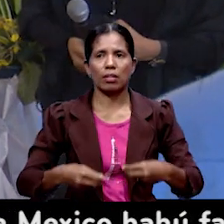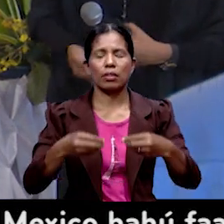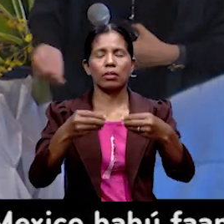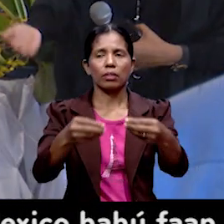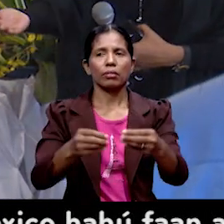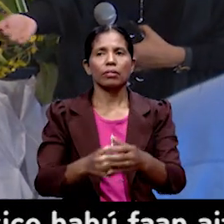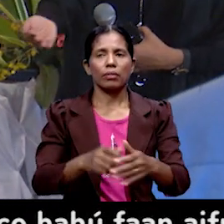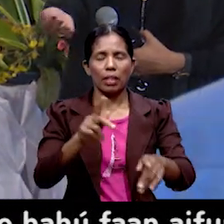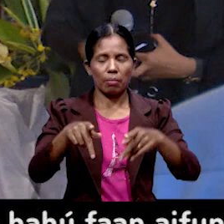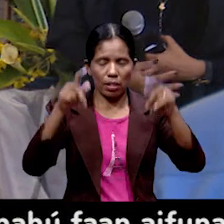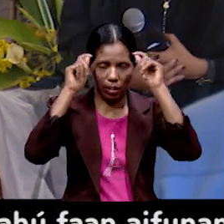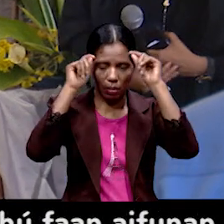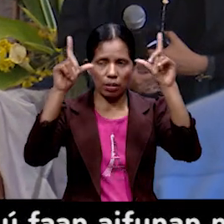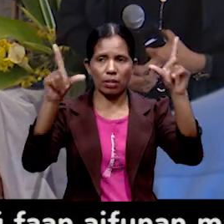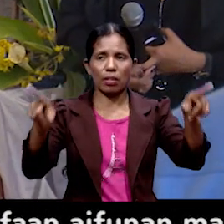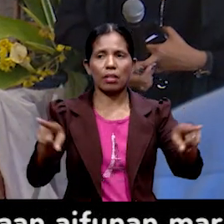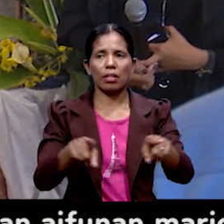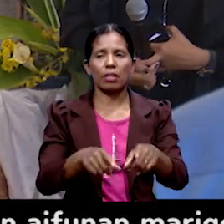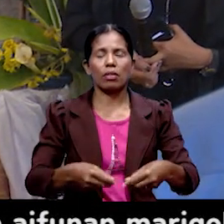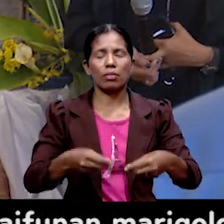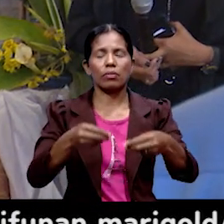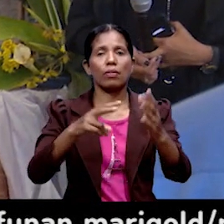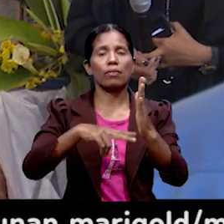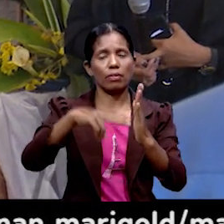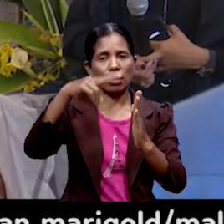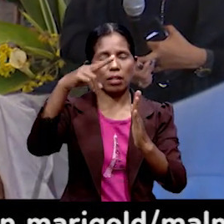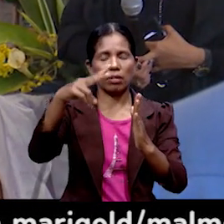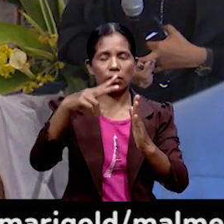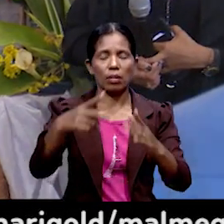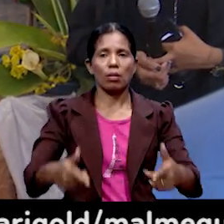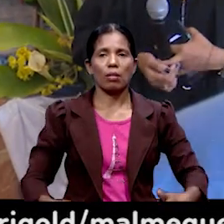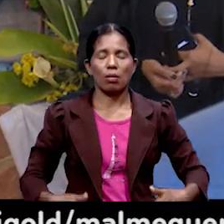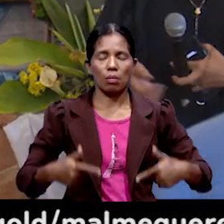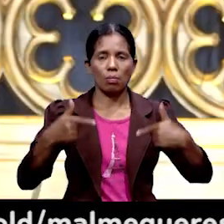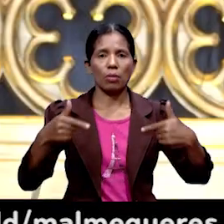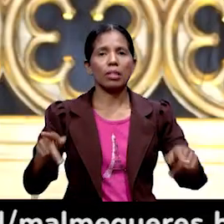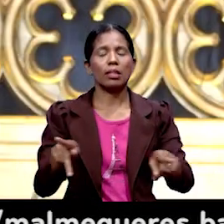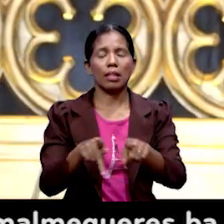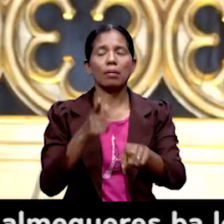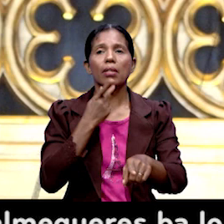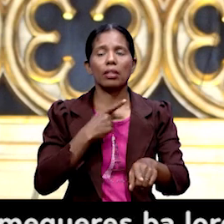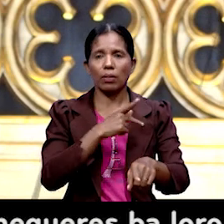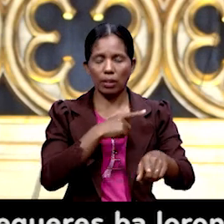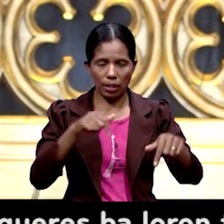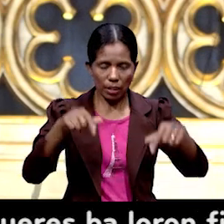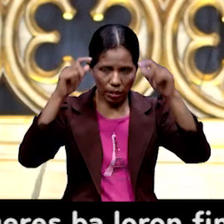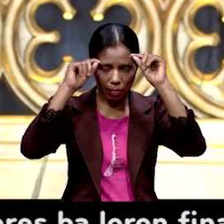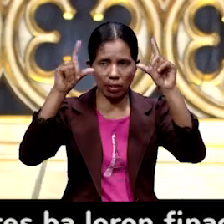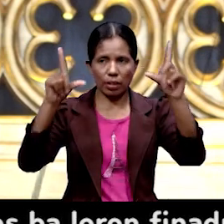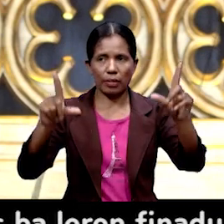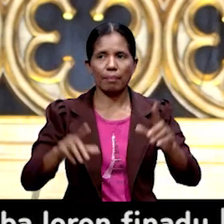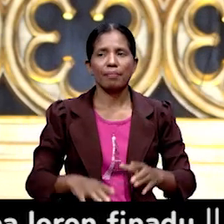identidade timoroan, li husi hasa e valores no princípio moris católico e a Timor-Leste. Chefe Casa